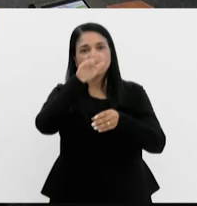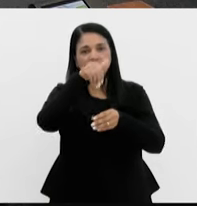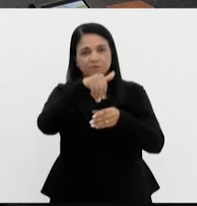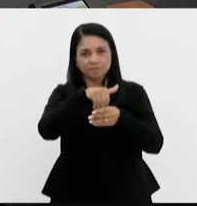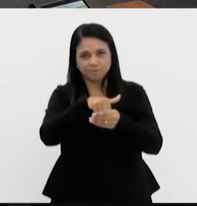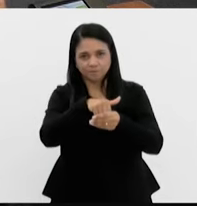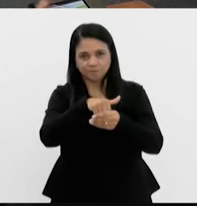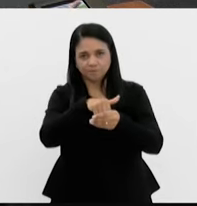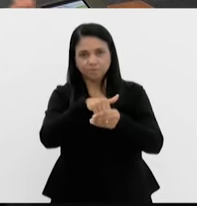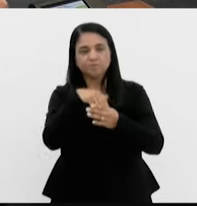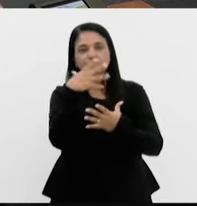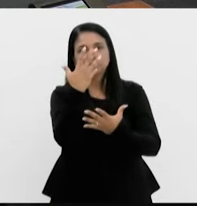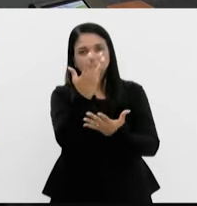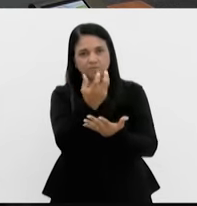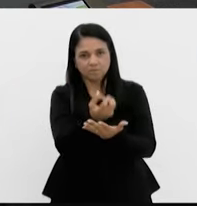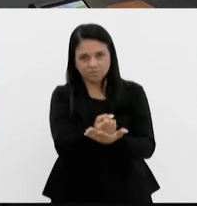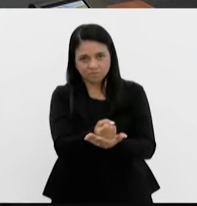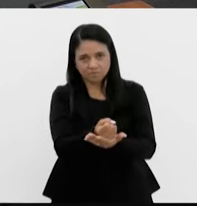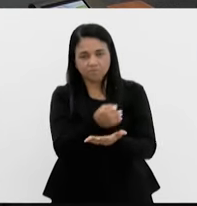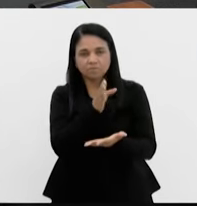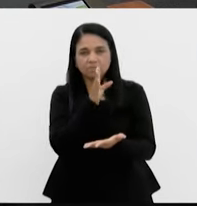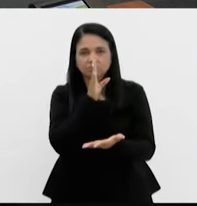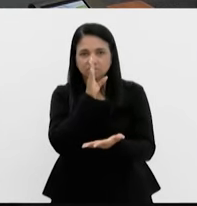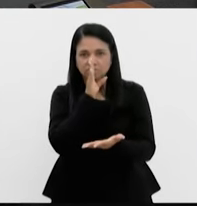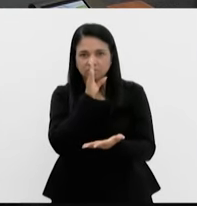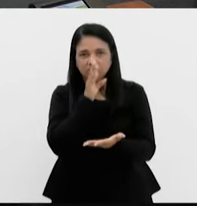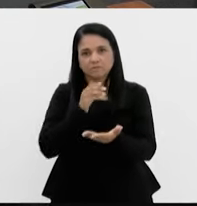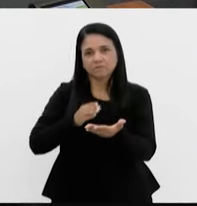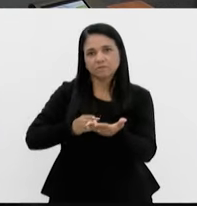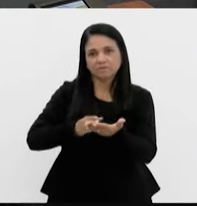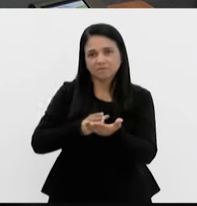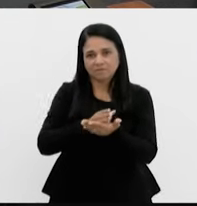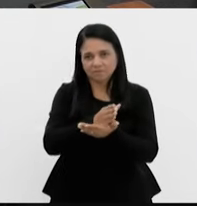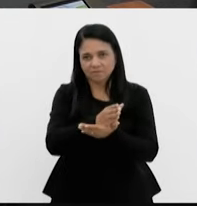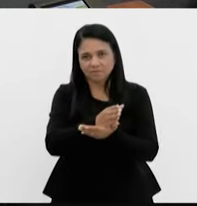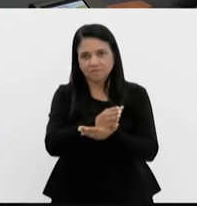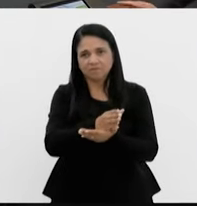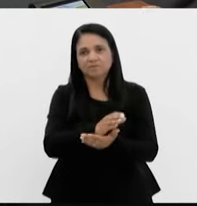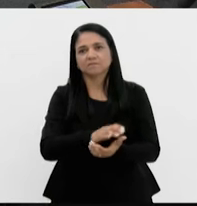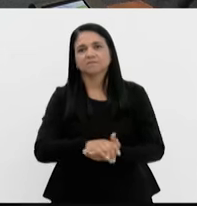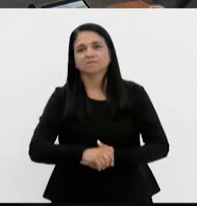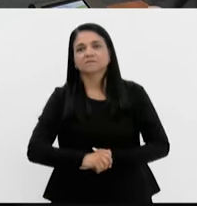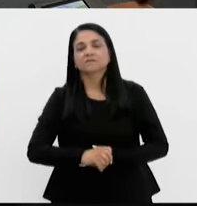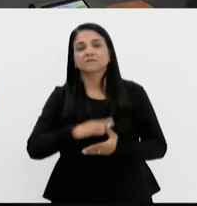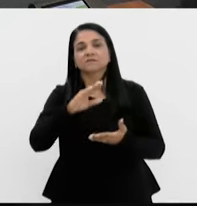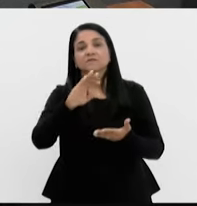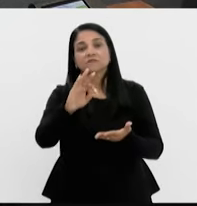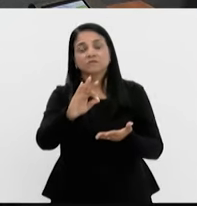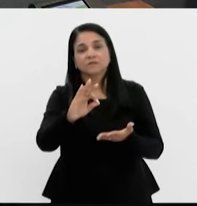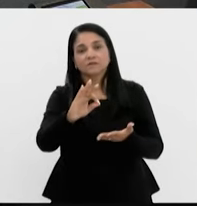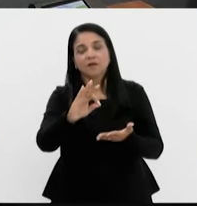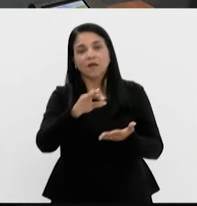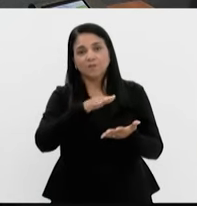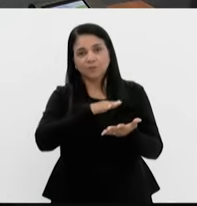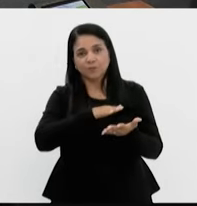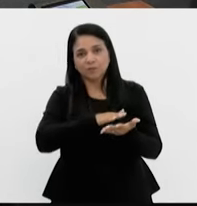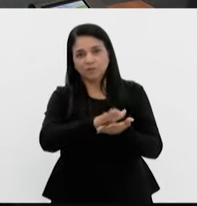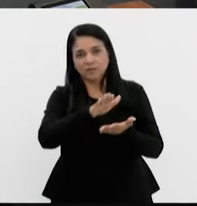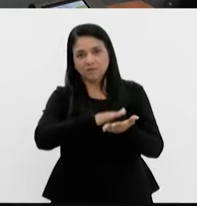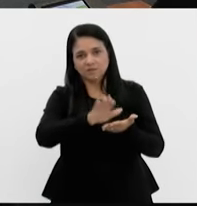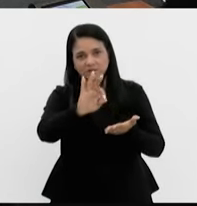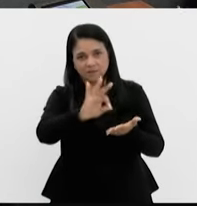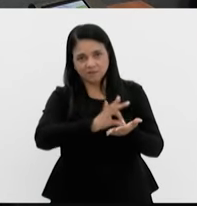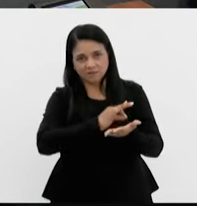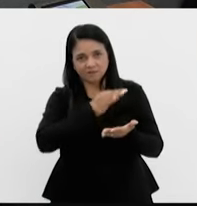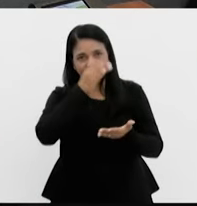votação SOS que aprovam permaneçam Como estão aprovado vai a provocação